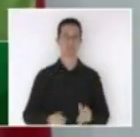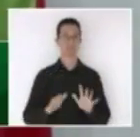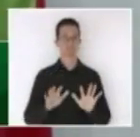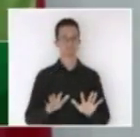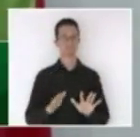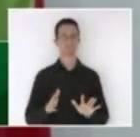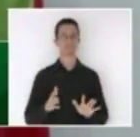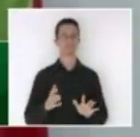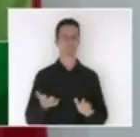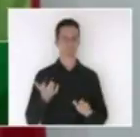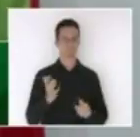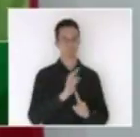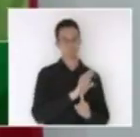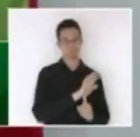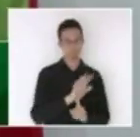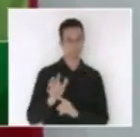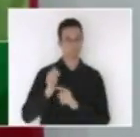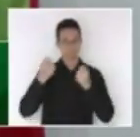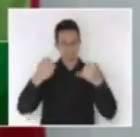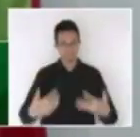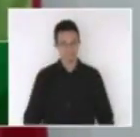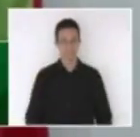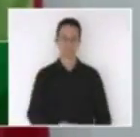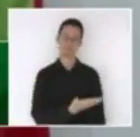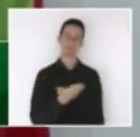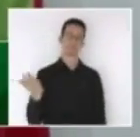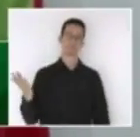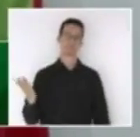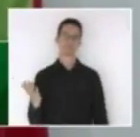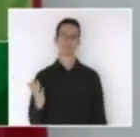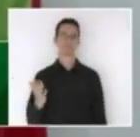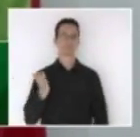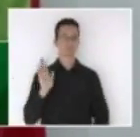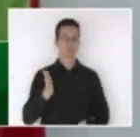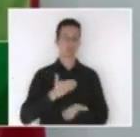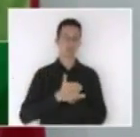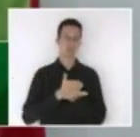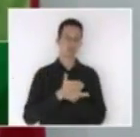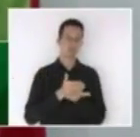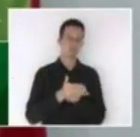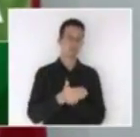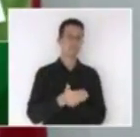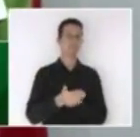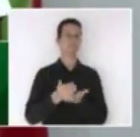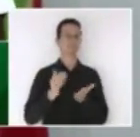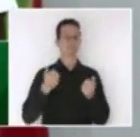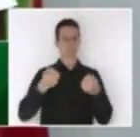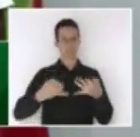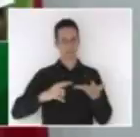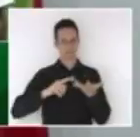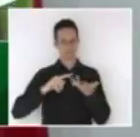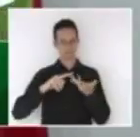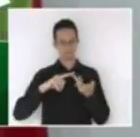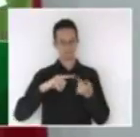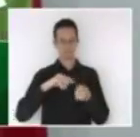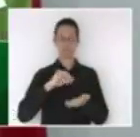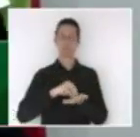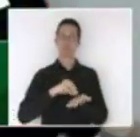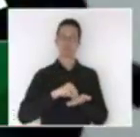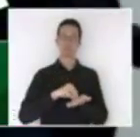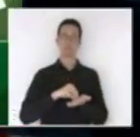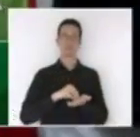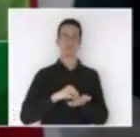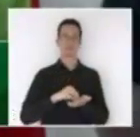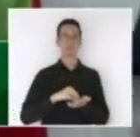para nós é muito importante, senhor presidente, porque já é um começo, é onde a gente pode realmente dar um